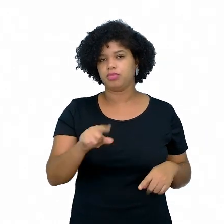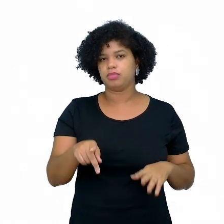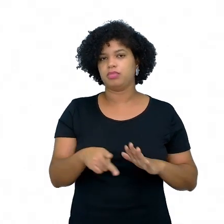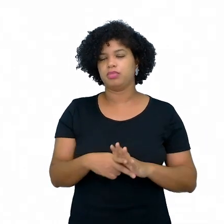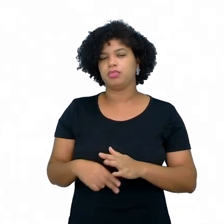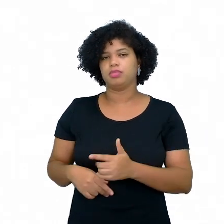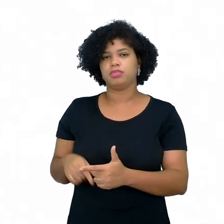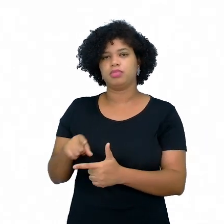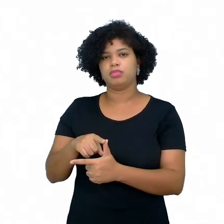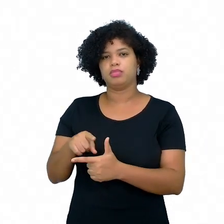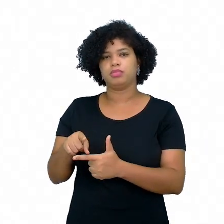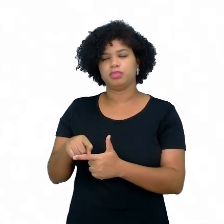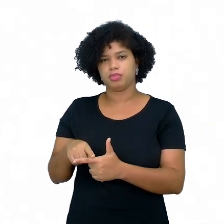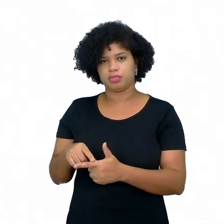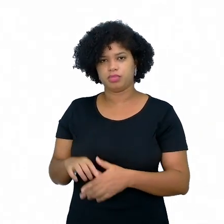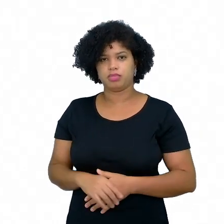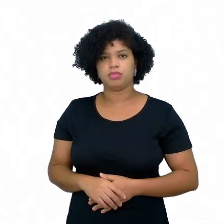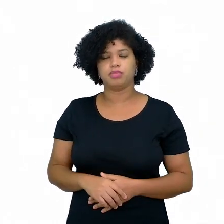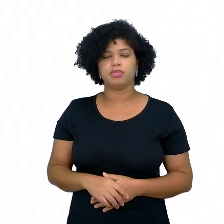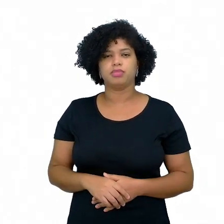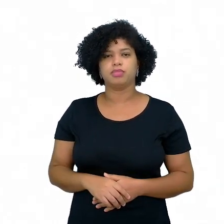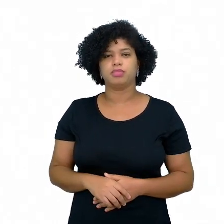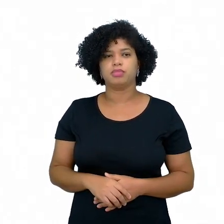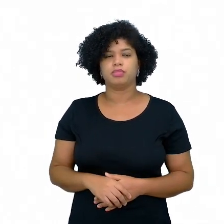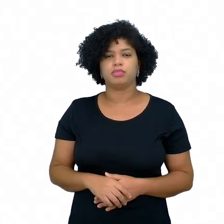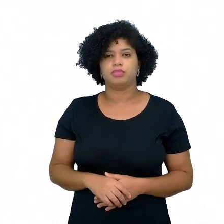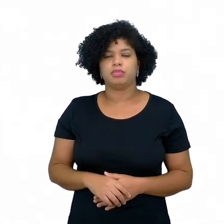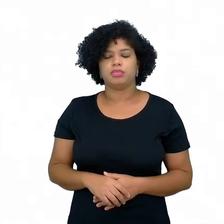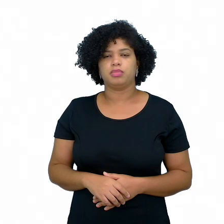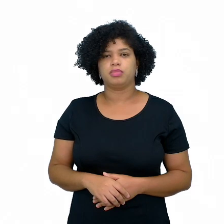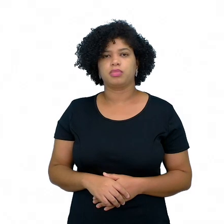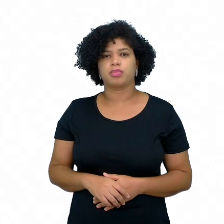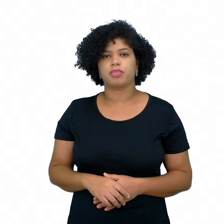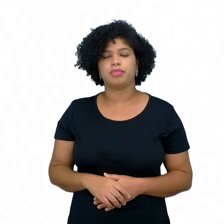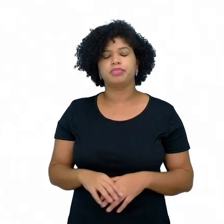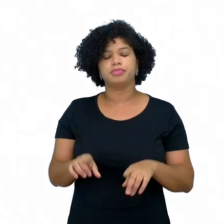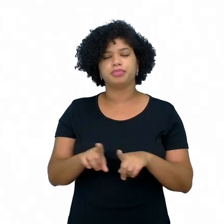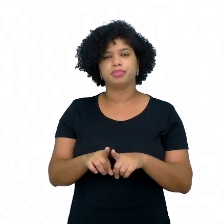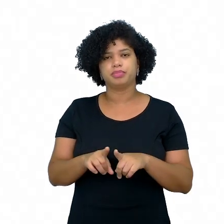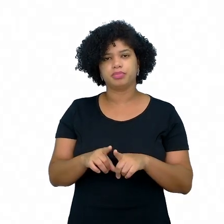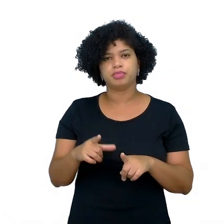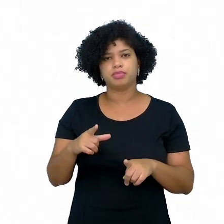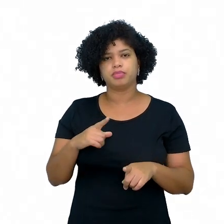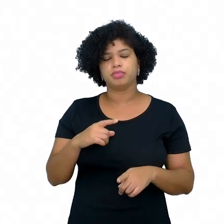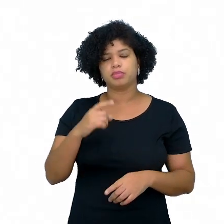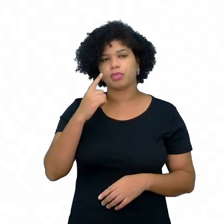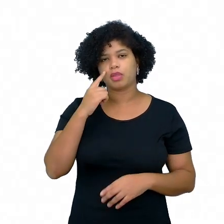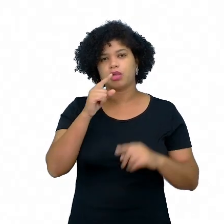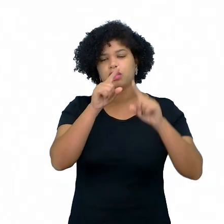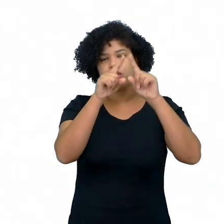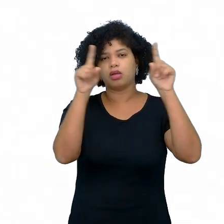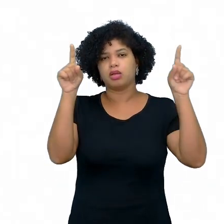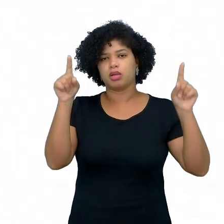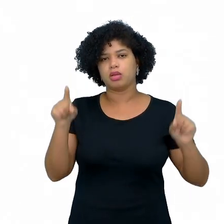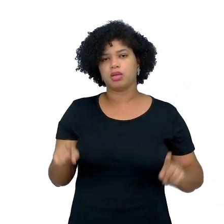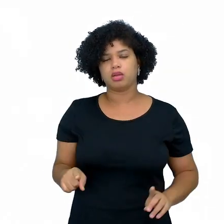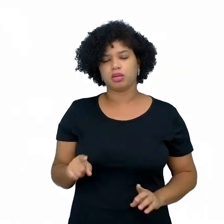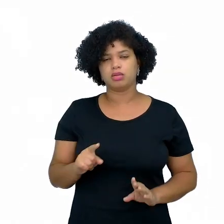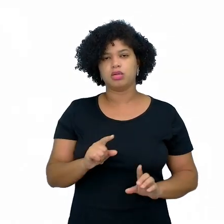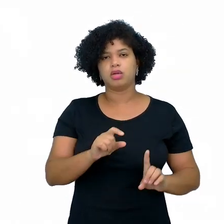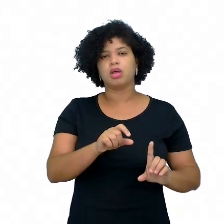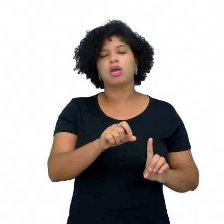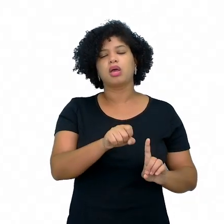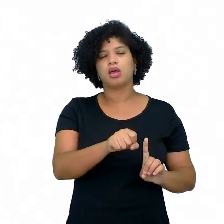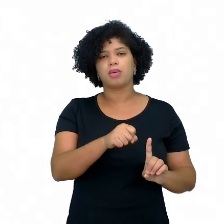graus, pode estar falando do batente da porta, da folha do